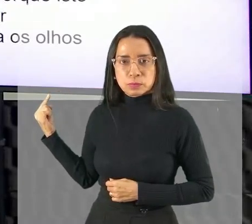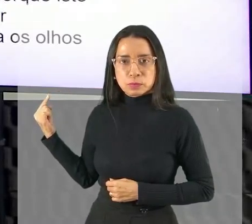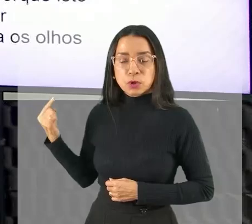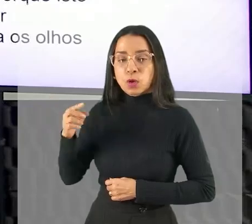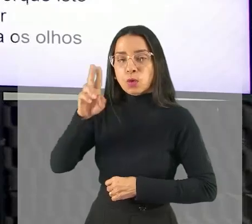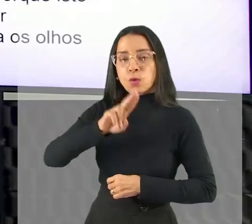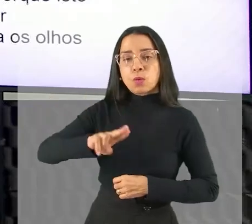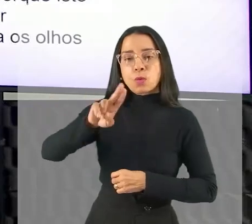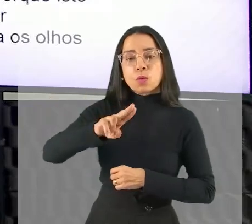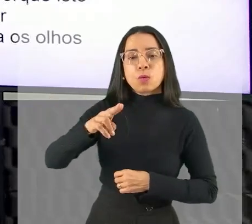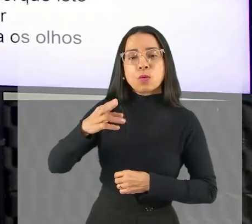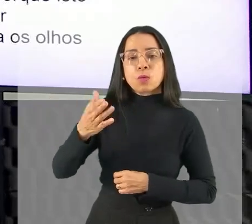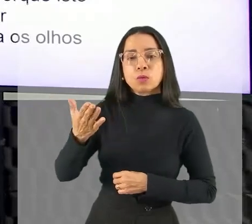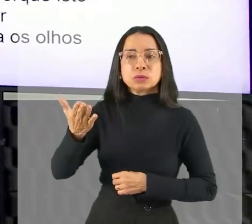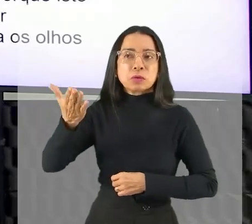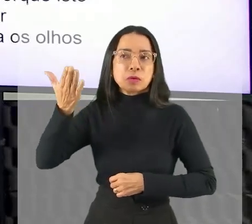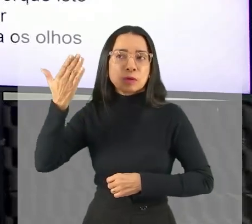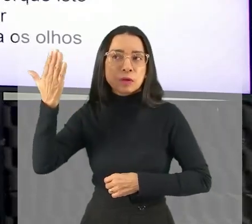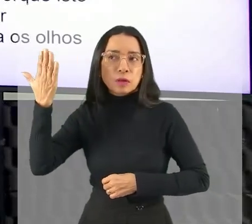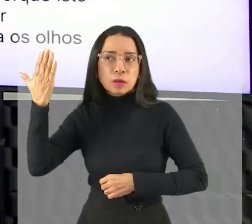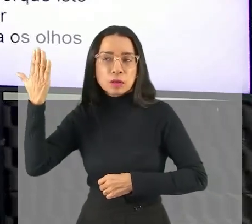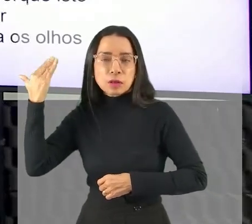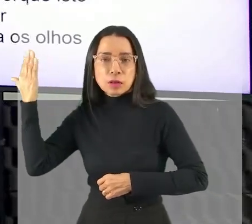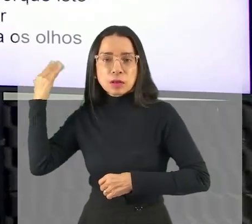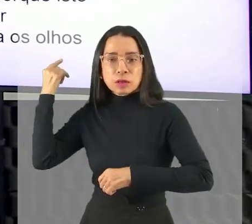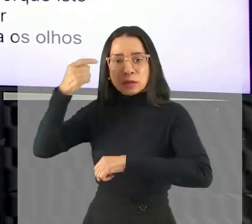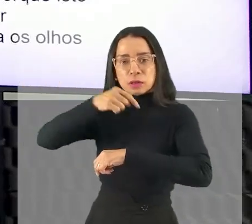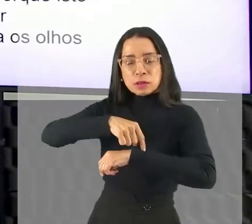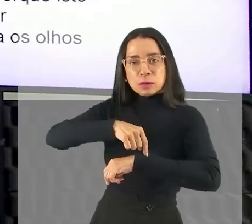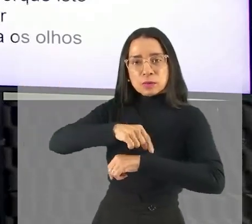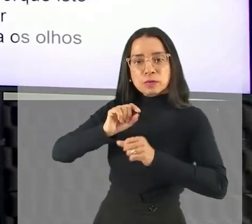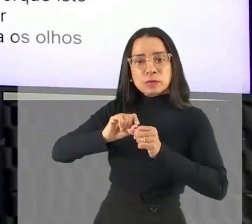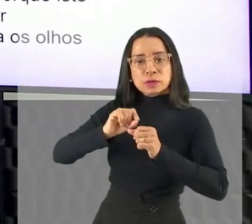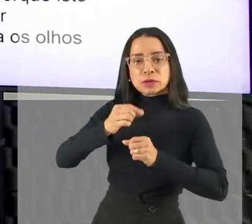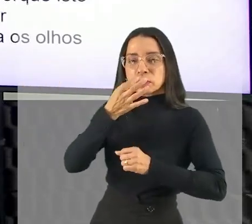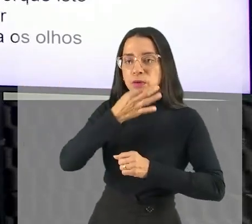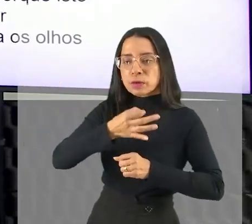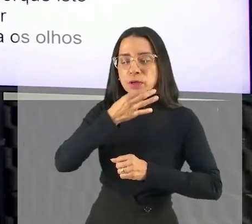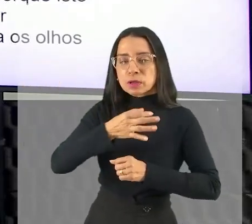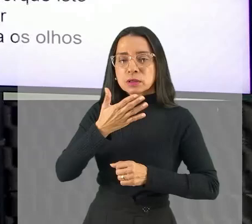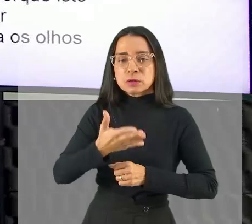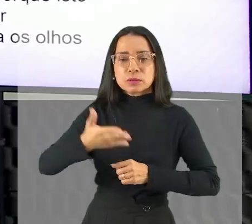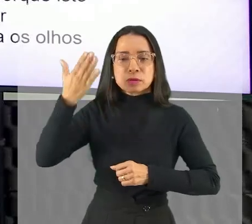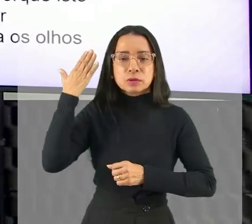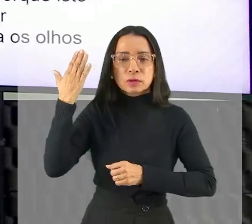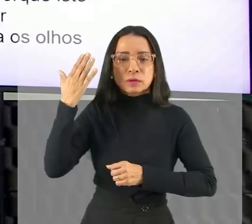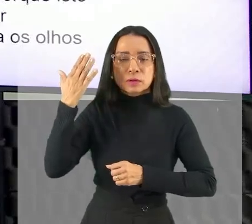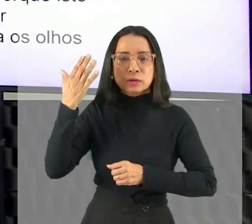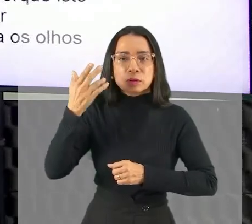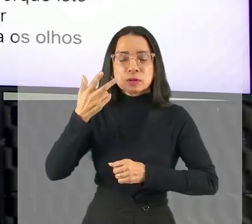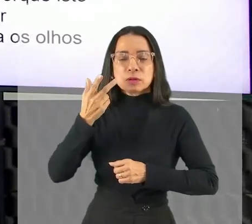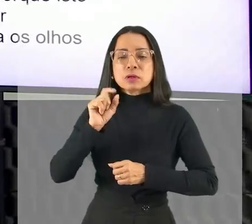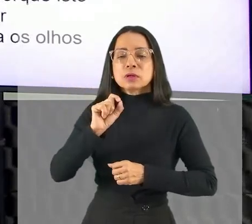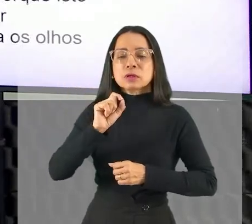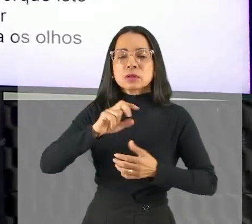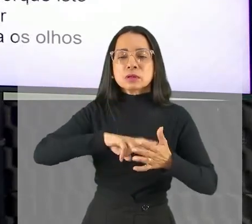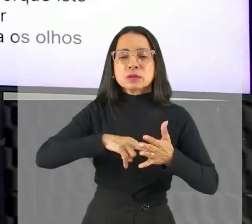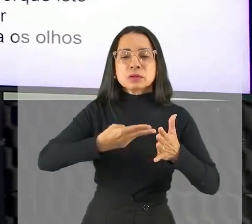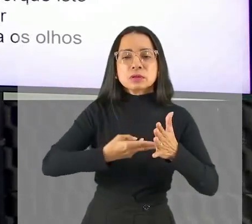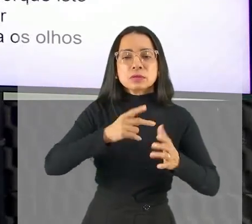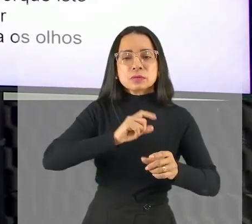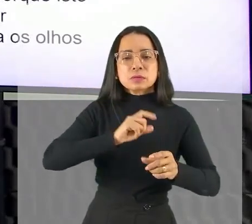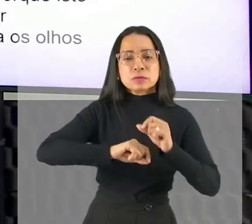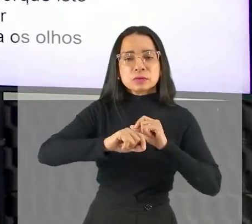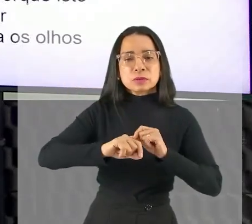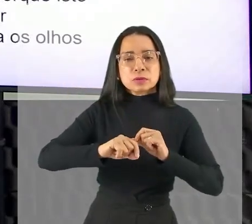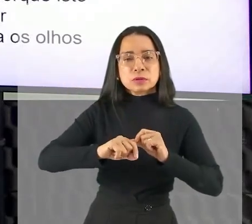naquele tempo, já que ele está fazendo uma crítica à estética literária romantismo, então provavelmente esse naquele tempo ele está querendo dizer aqui, naquela